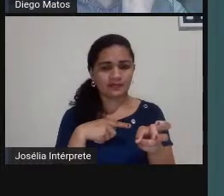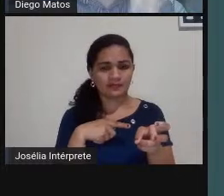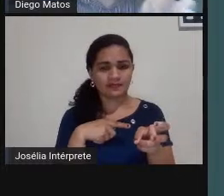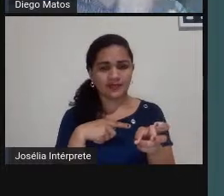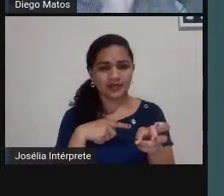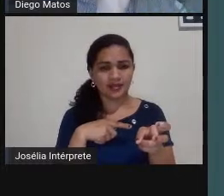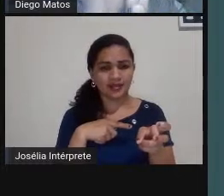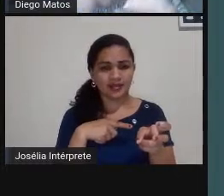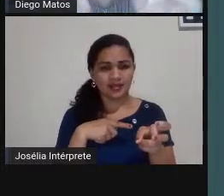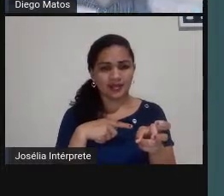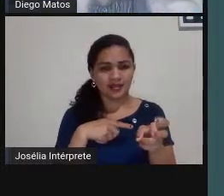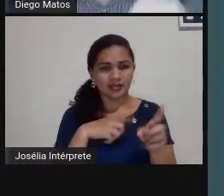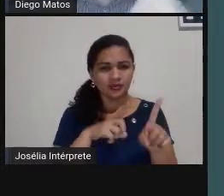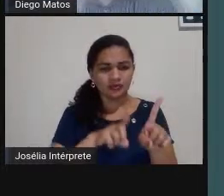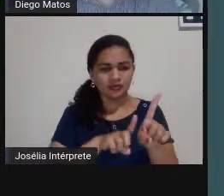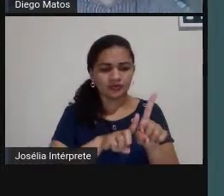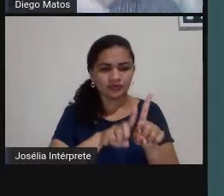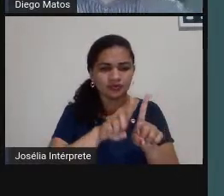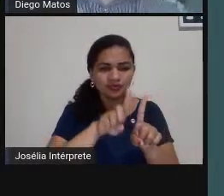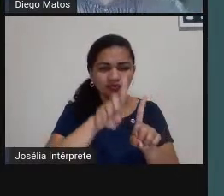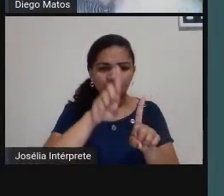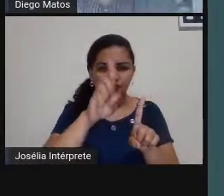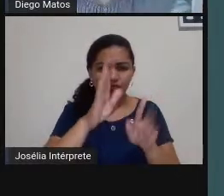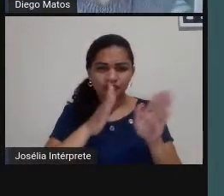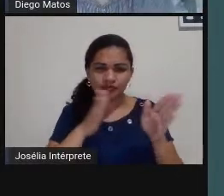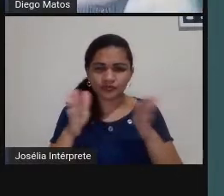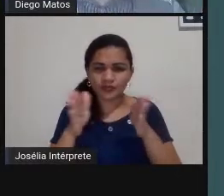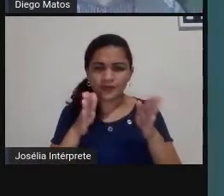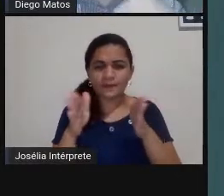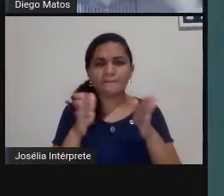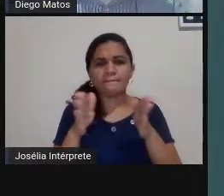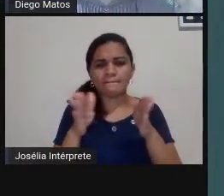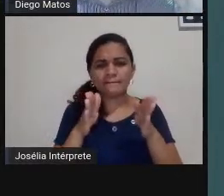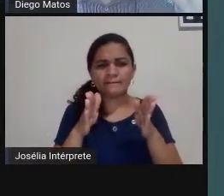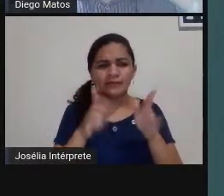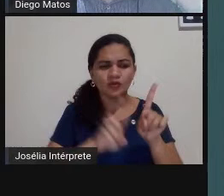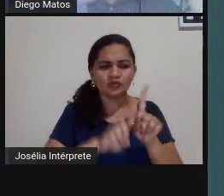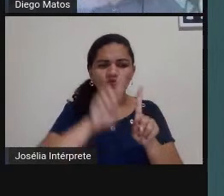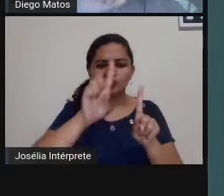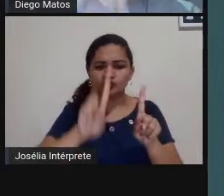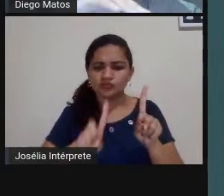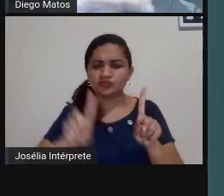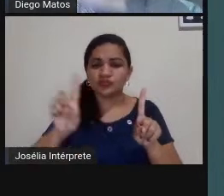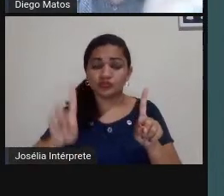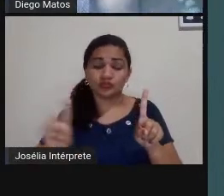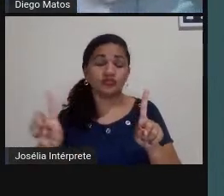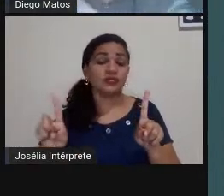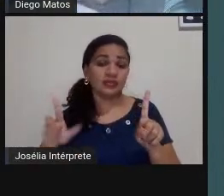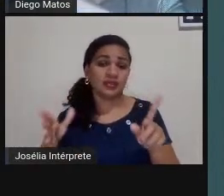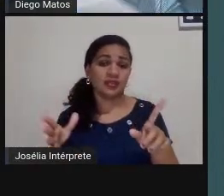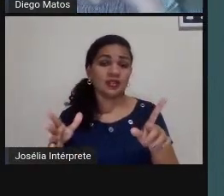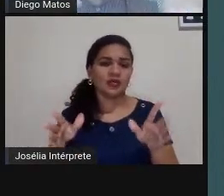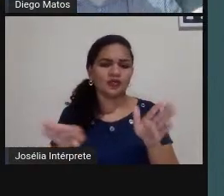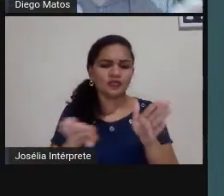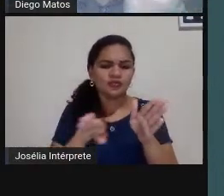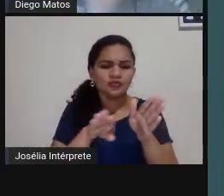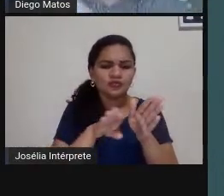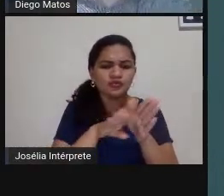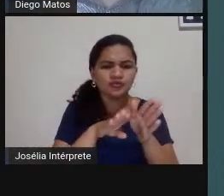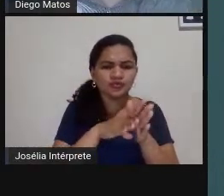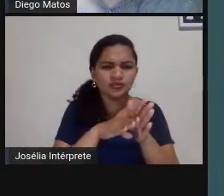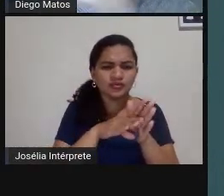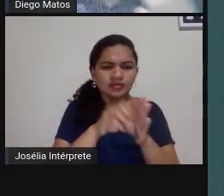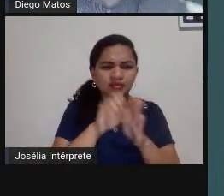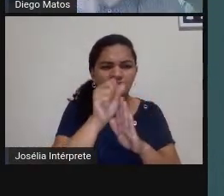é bem bem para determinado né dessa dessas alterações eles viram que quando a gente chega do